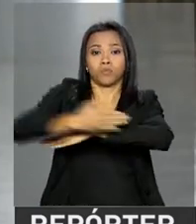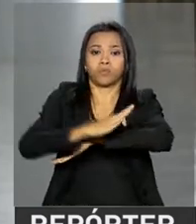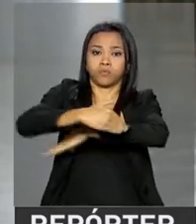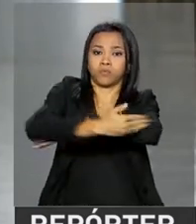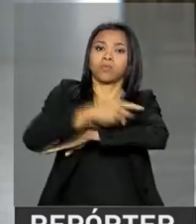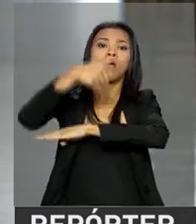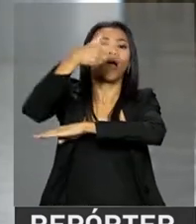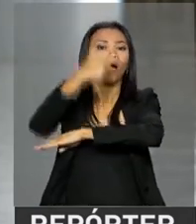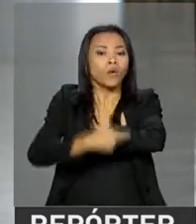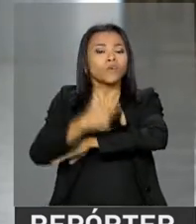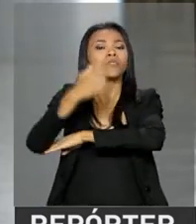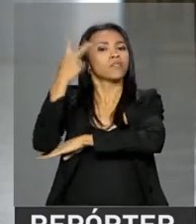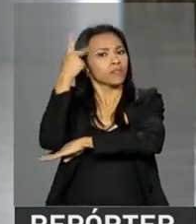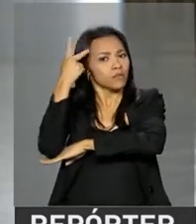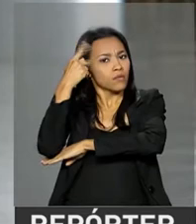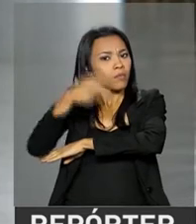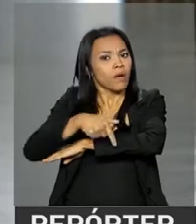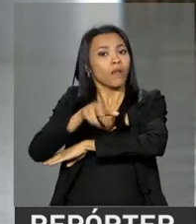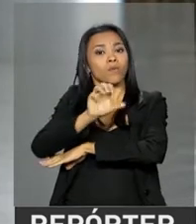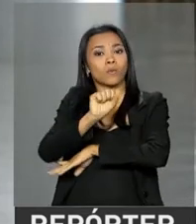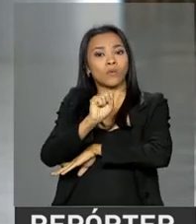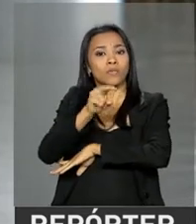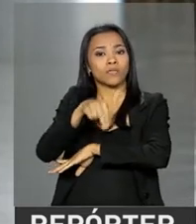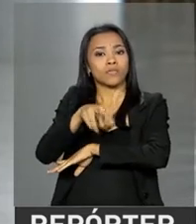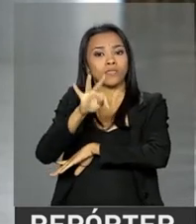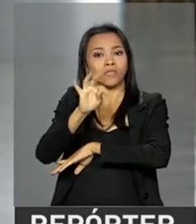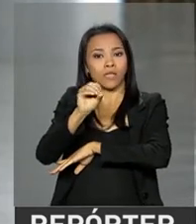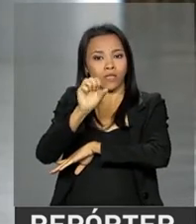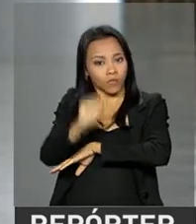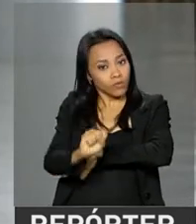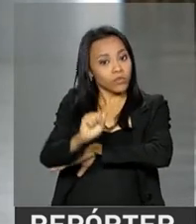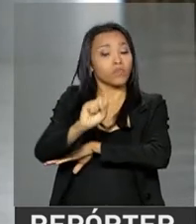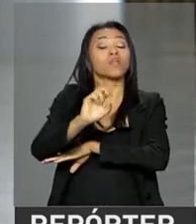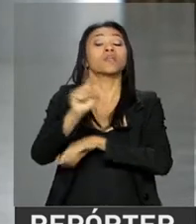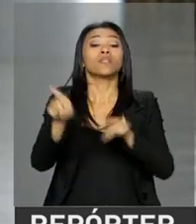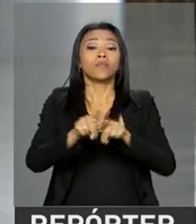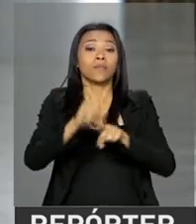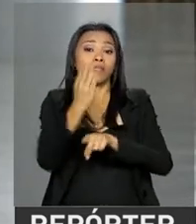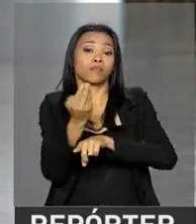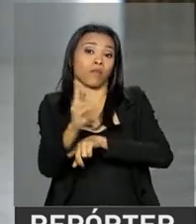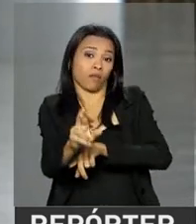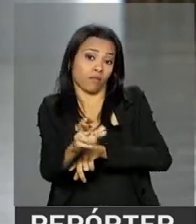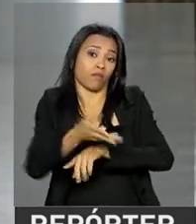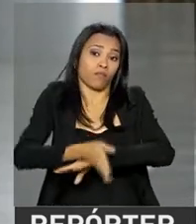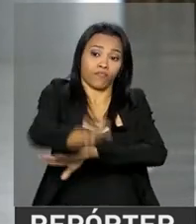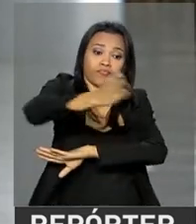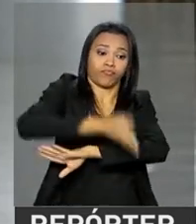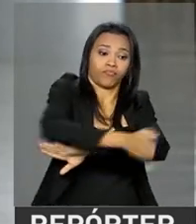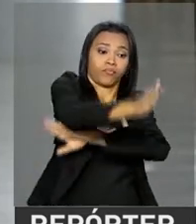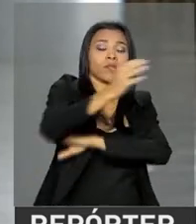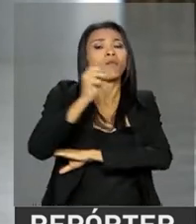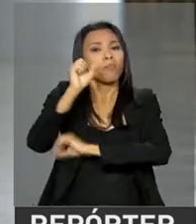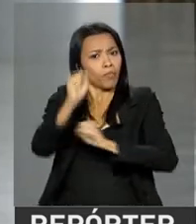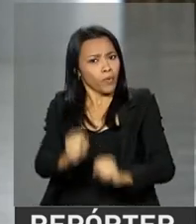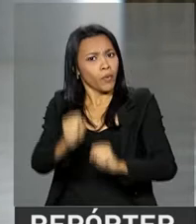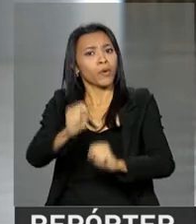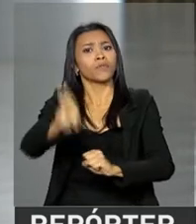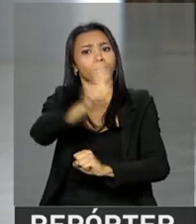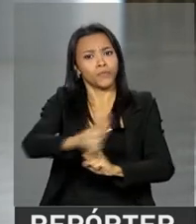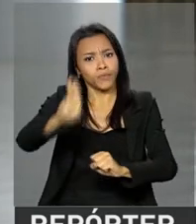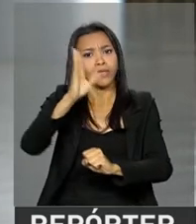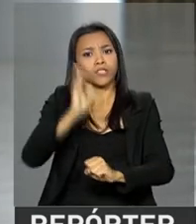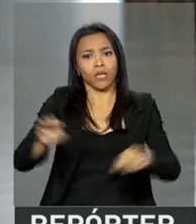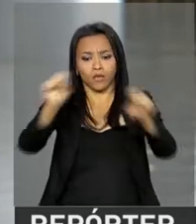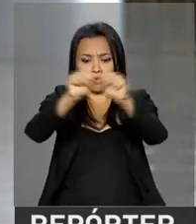para outros países, para o exterior, através das rodovias, eles já podem também utilizar o Portal Único